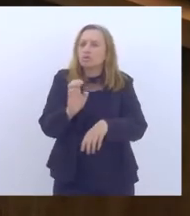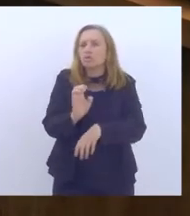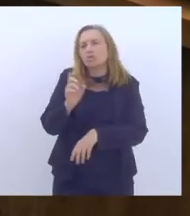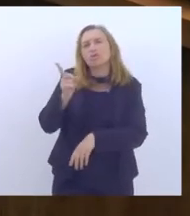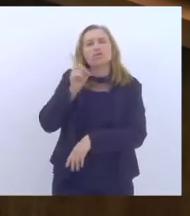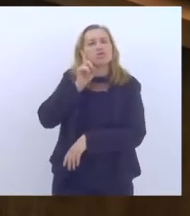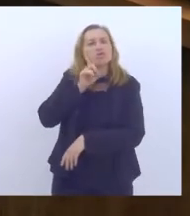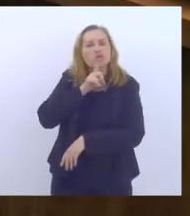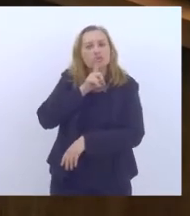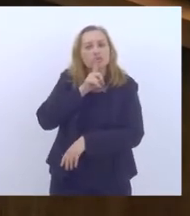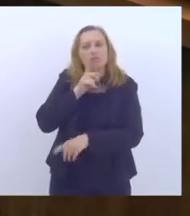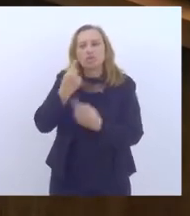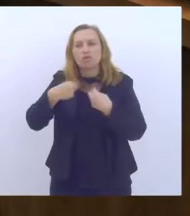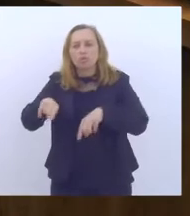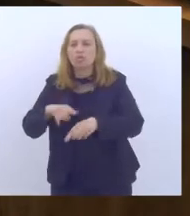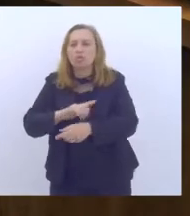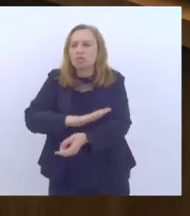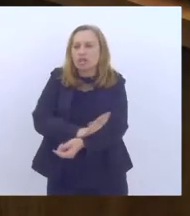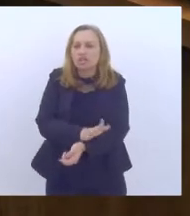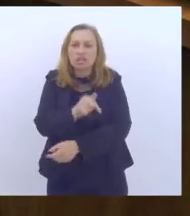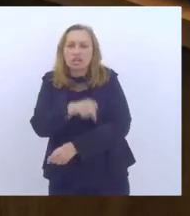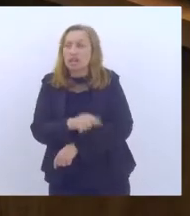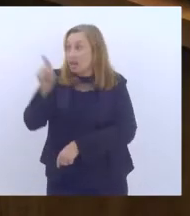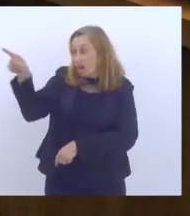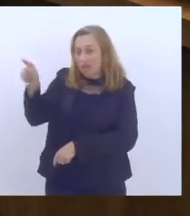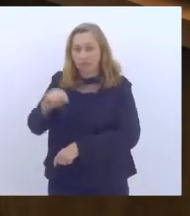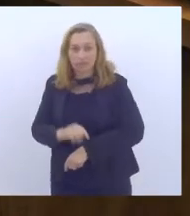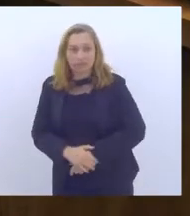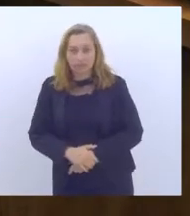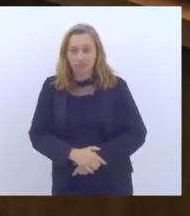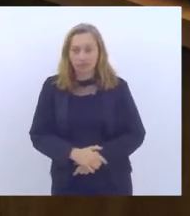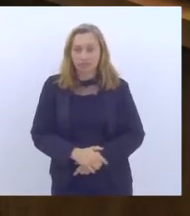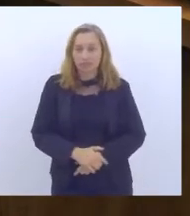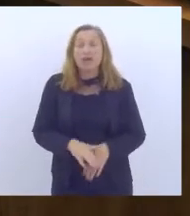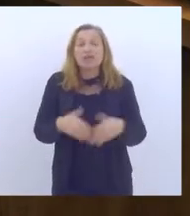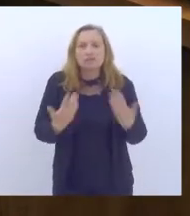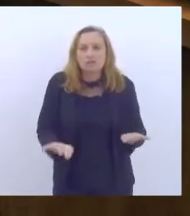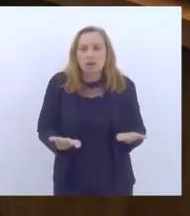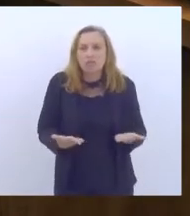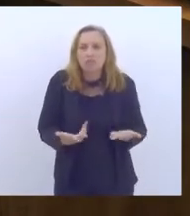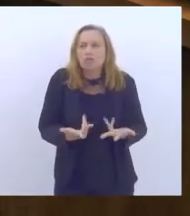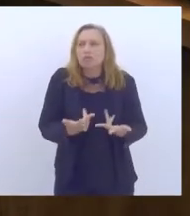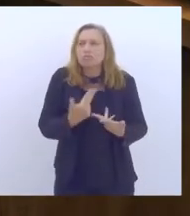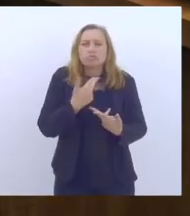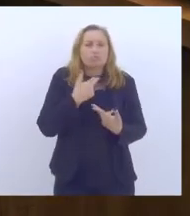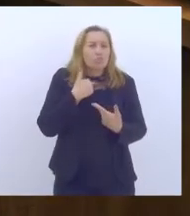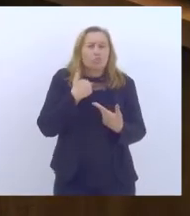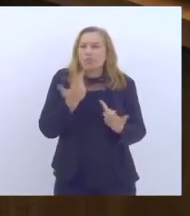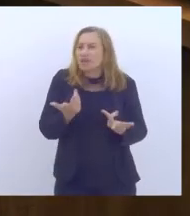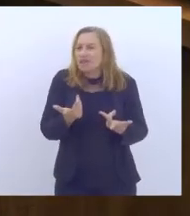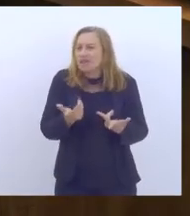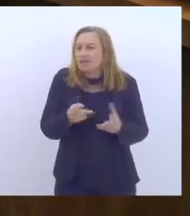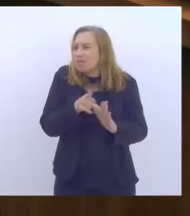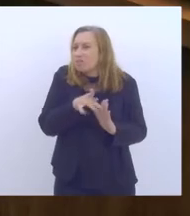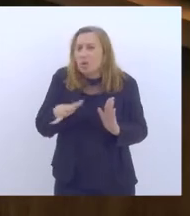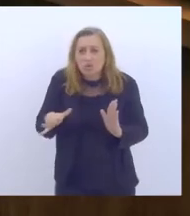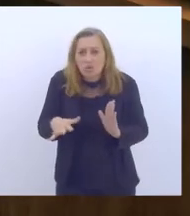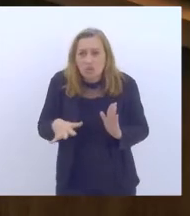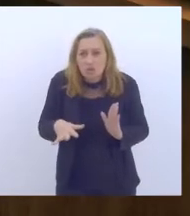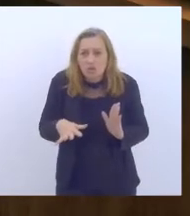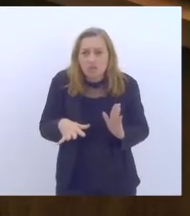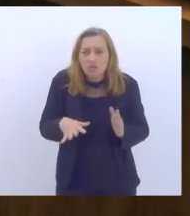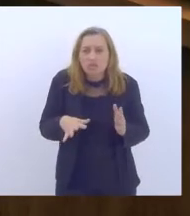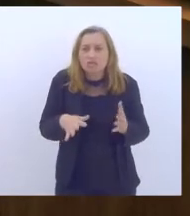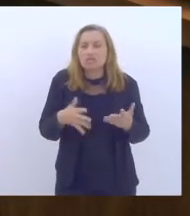em relação ao combate ao racismo aqui e lá bom então a gente não deveria ter e protocolos existem